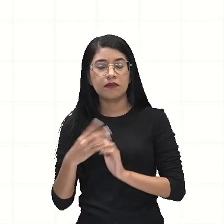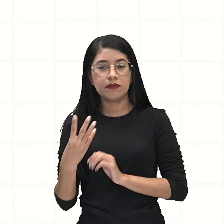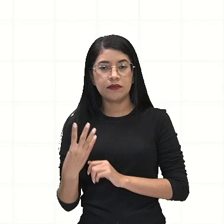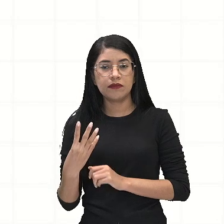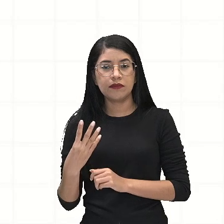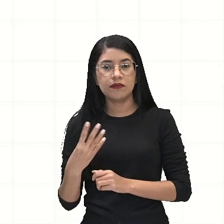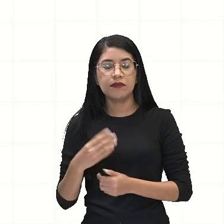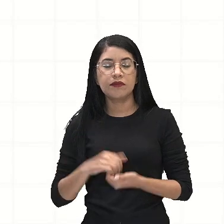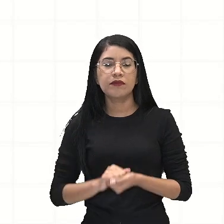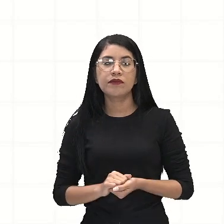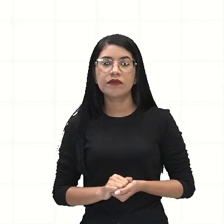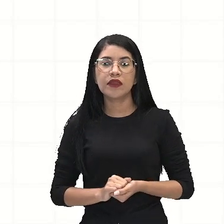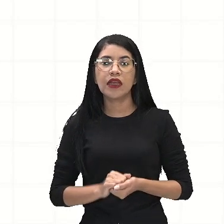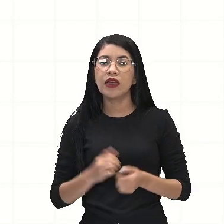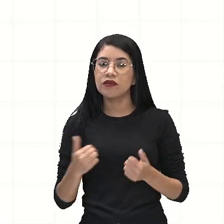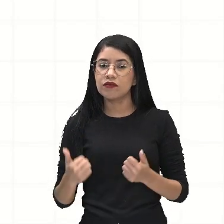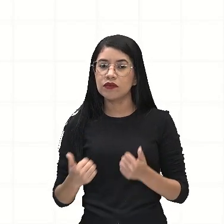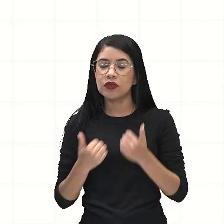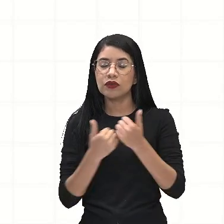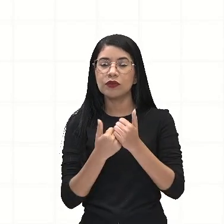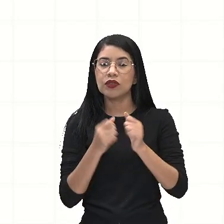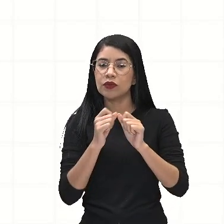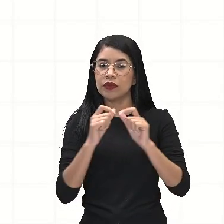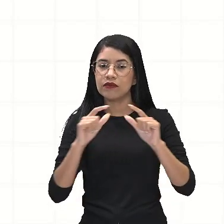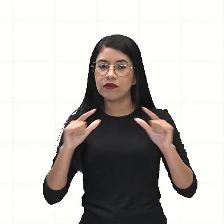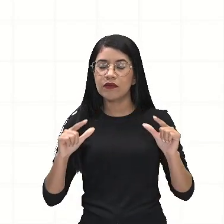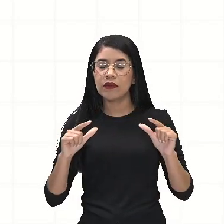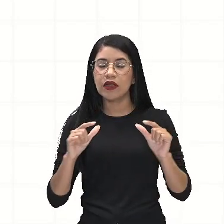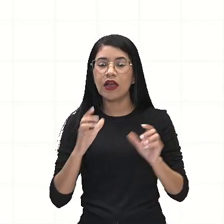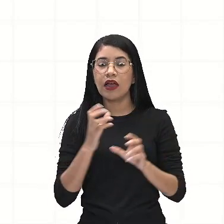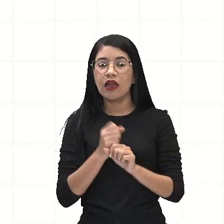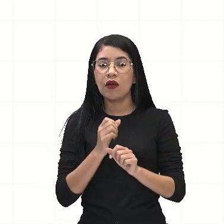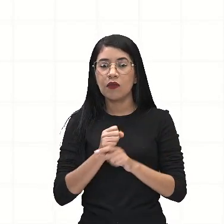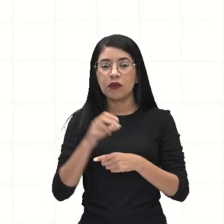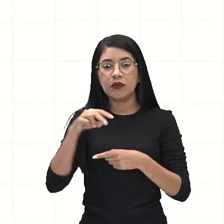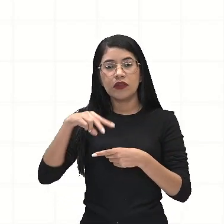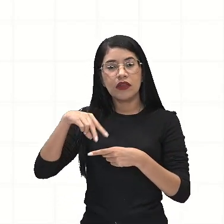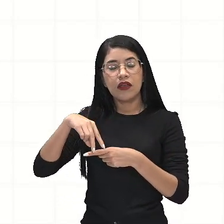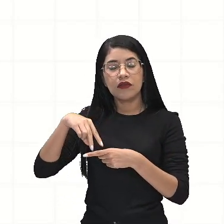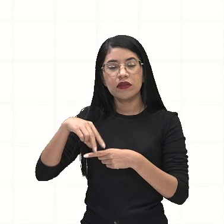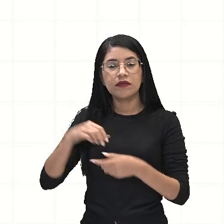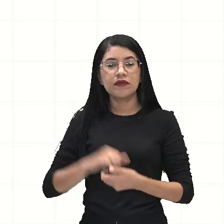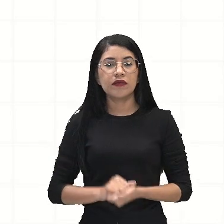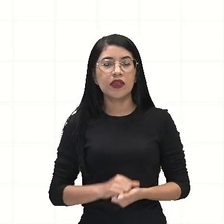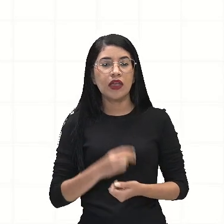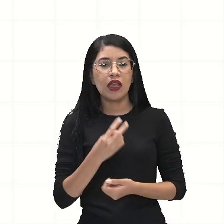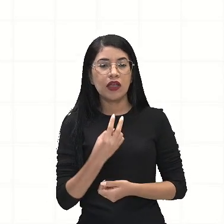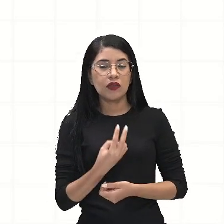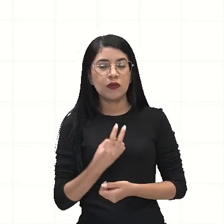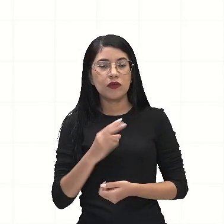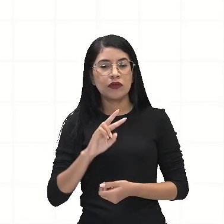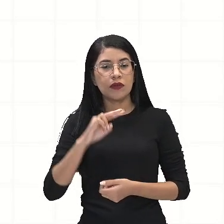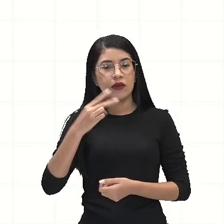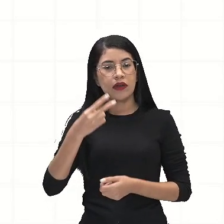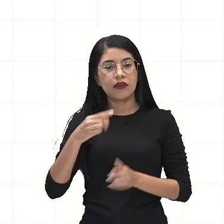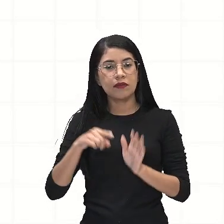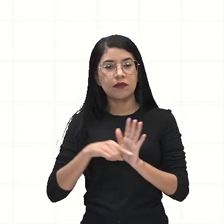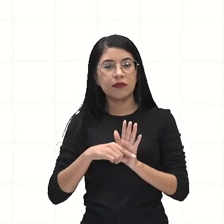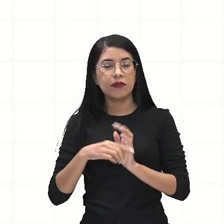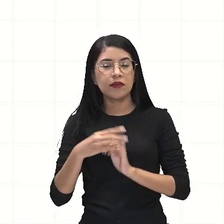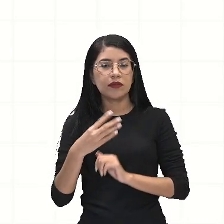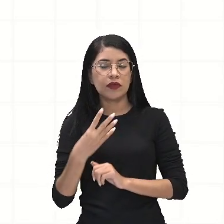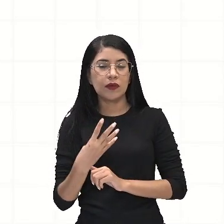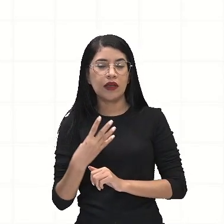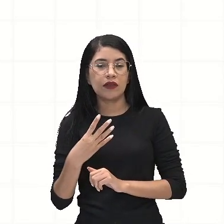4. Aí é só substituir, né? Vamos calcular primeiro o delta. 2 ao quadrado menos 4, que é da